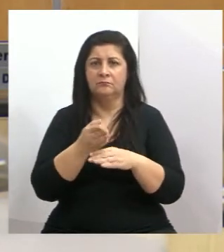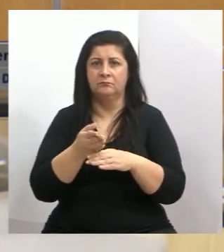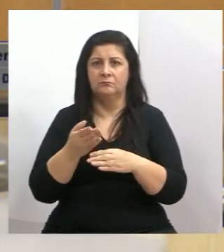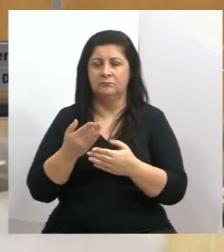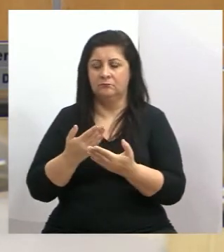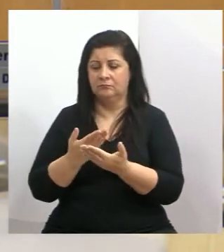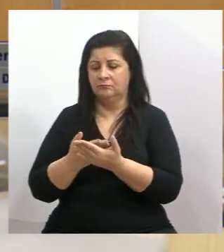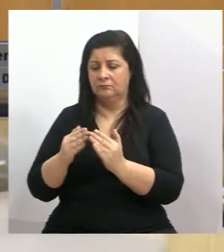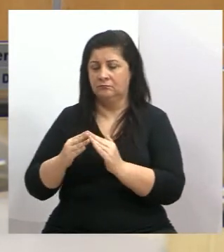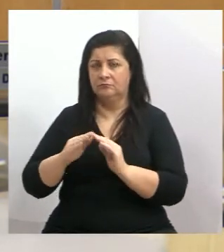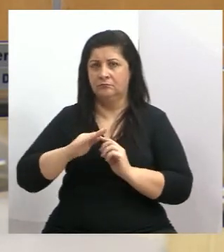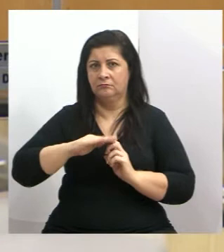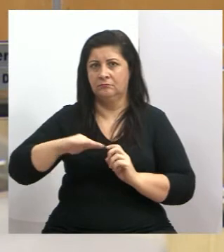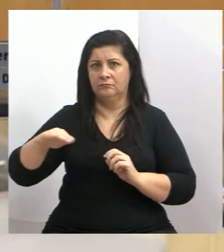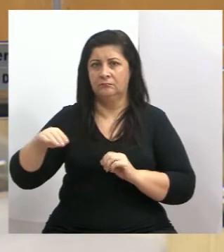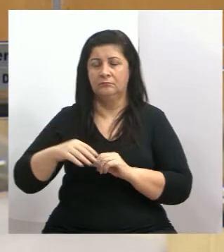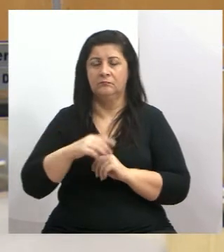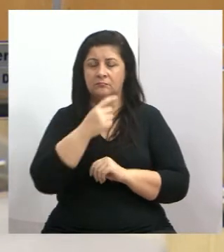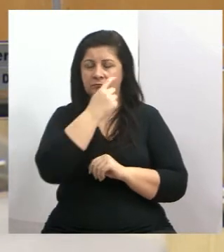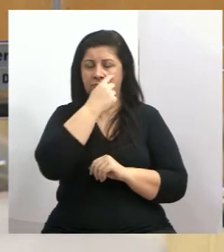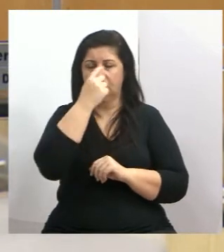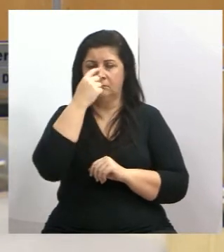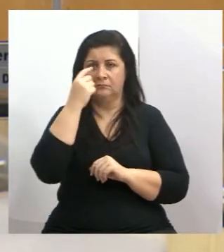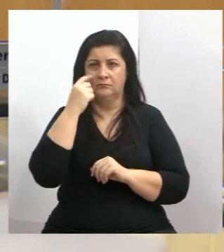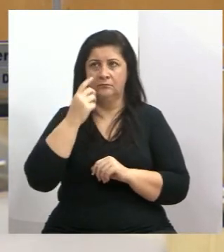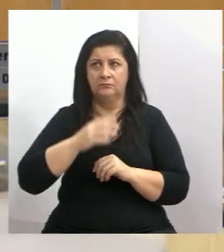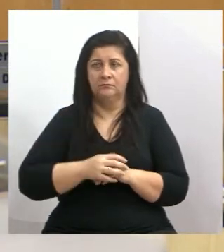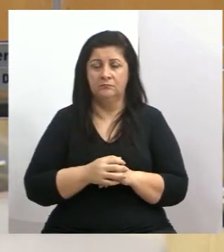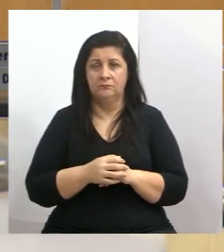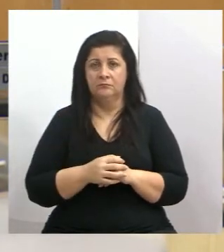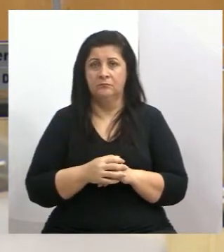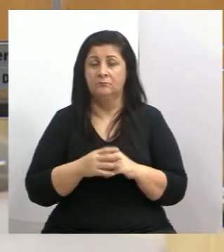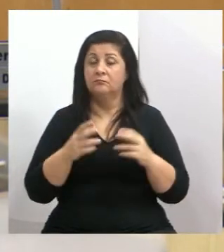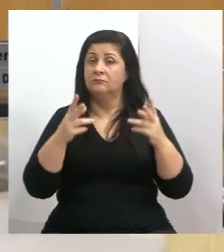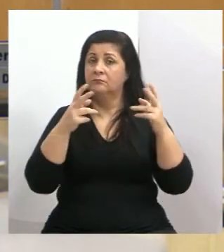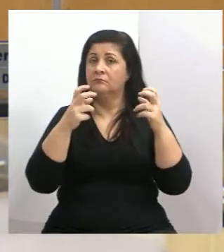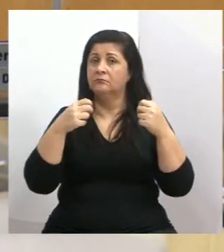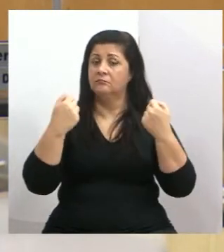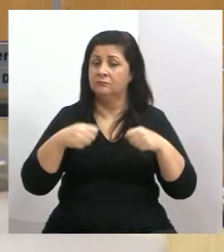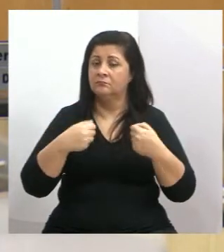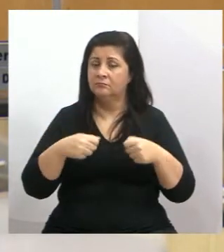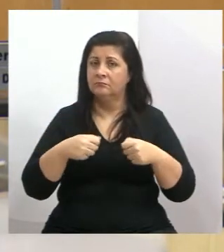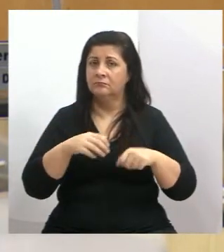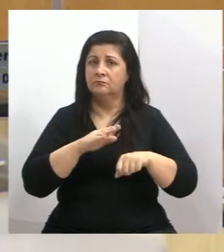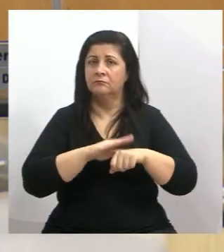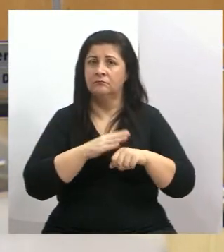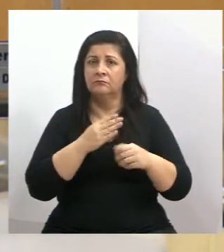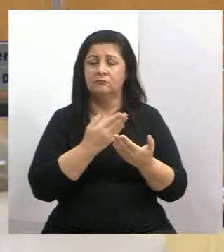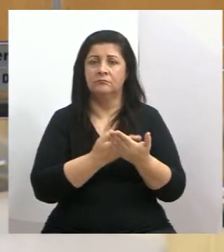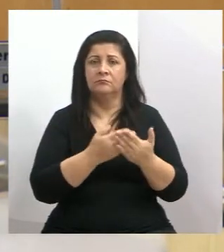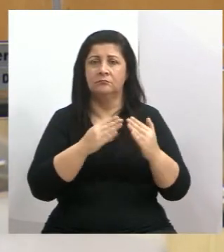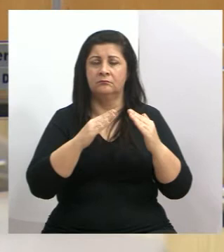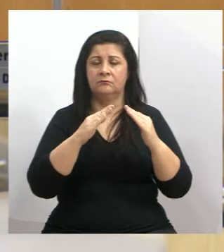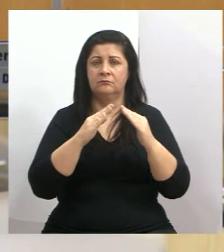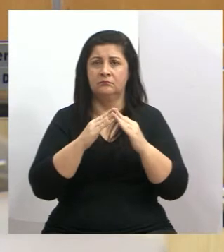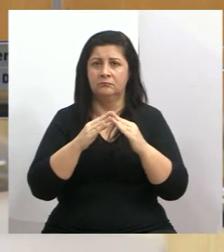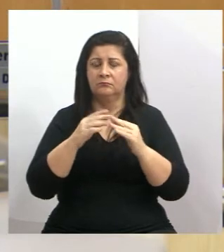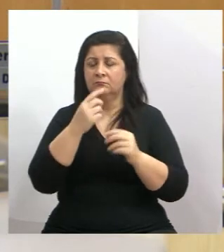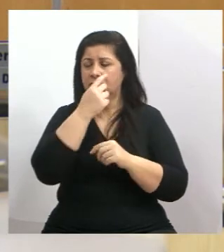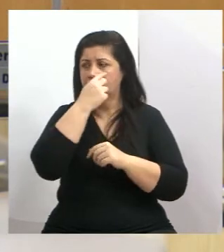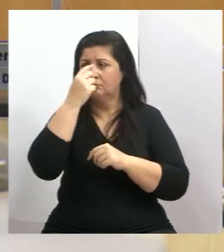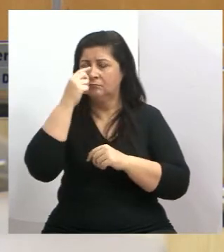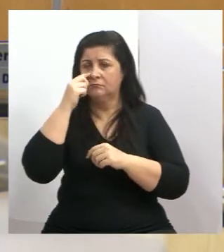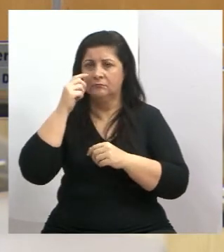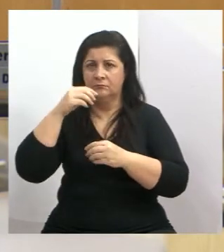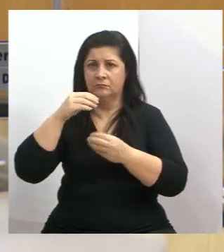considerando a necessidade creches amplas que possa atender os moradores do Parque meia-lua Jardim Conquista Mader